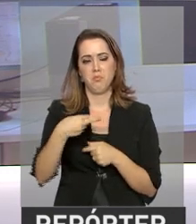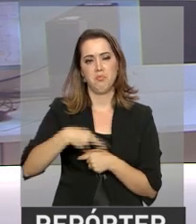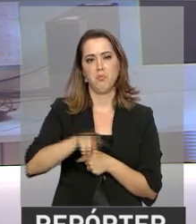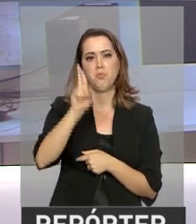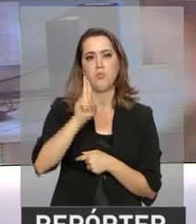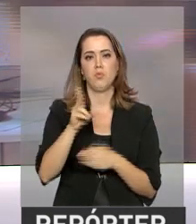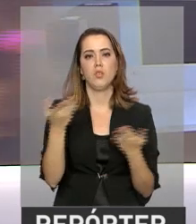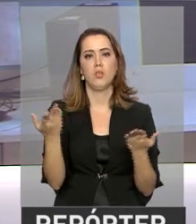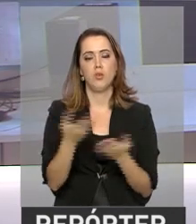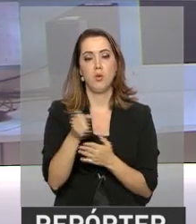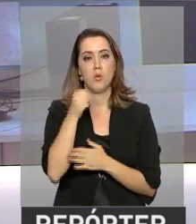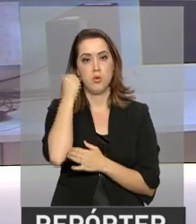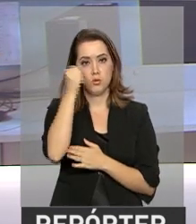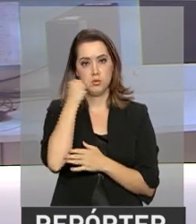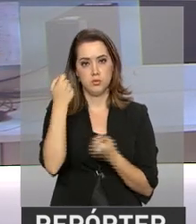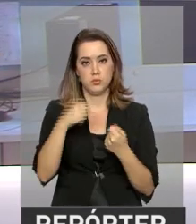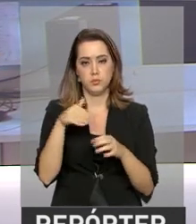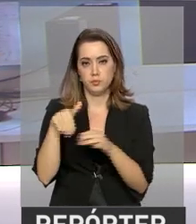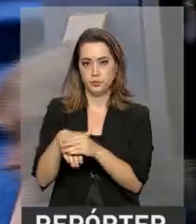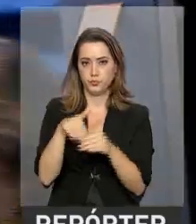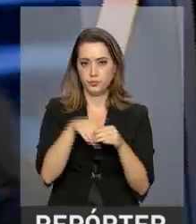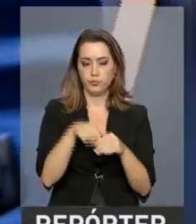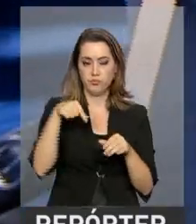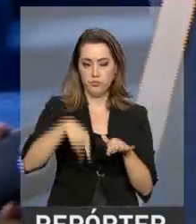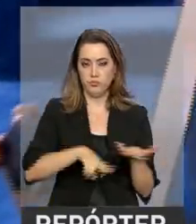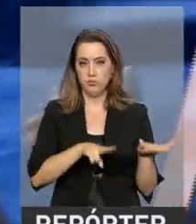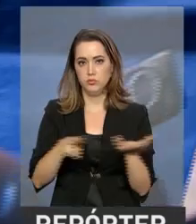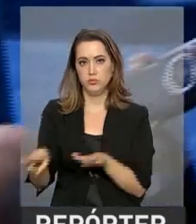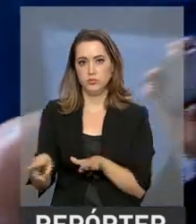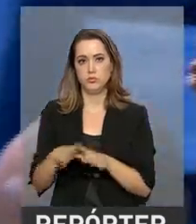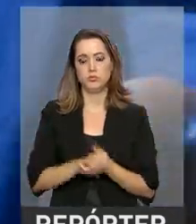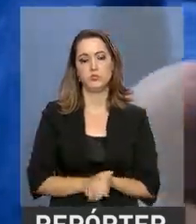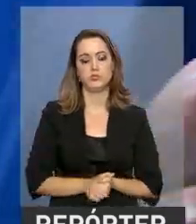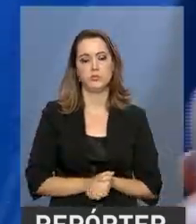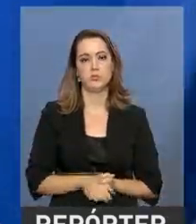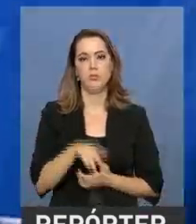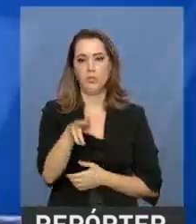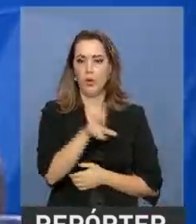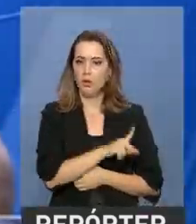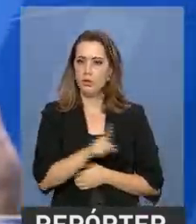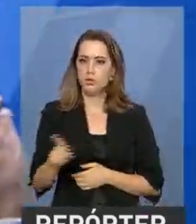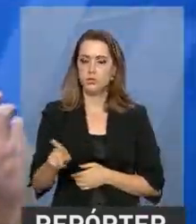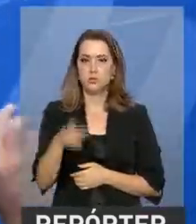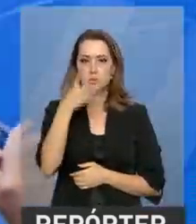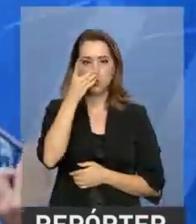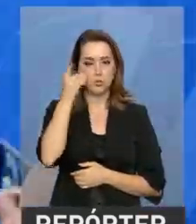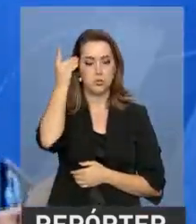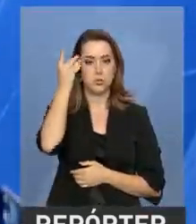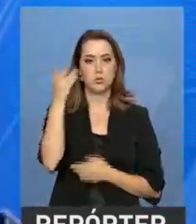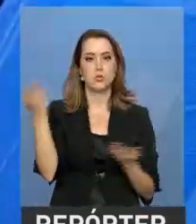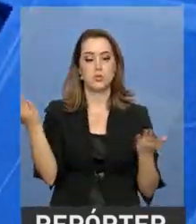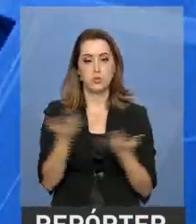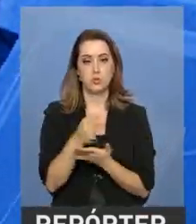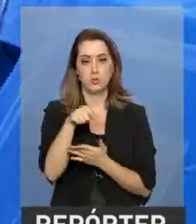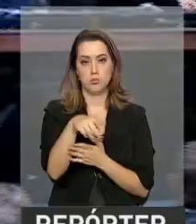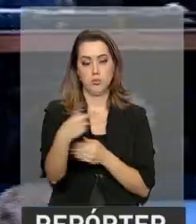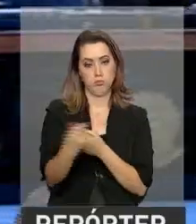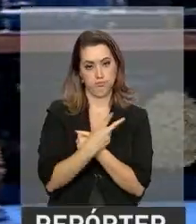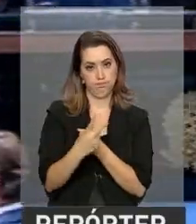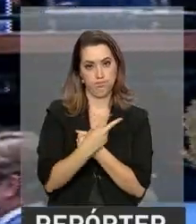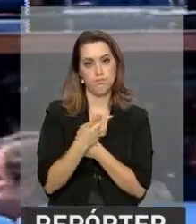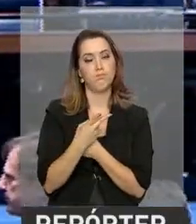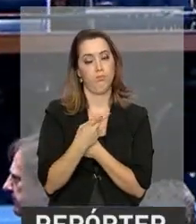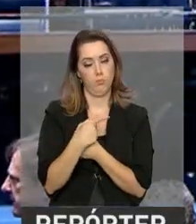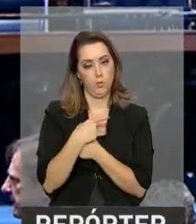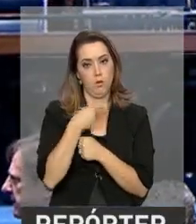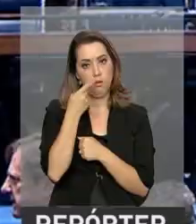votar esta semana o impedimento. Dilma Rousseff foi ao plenário do Senado para se defender contra as acusações